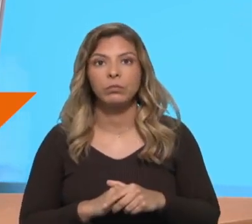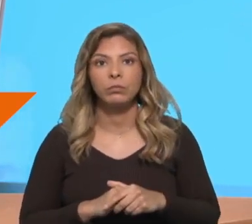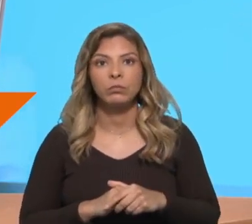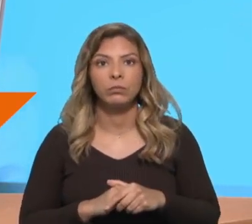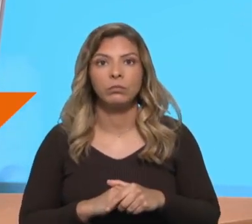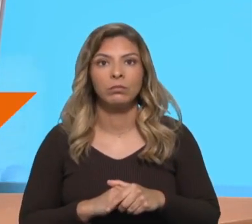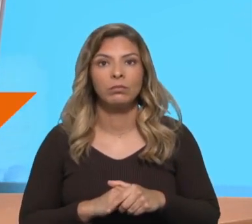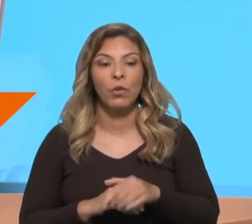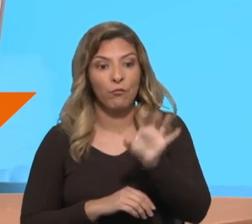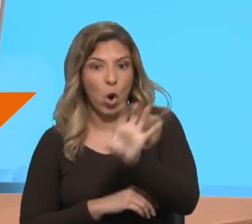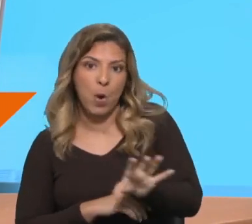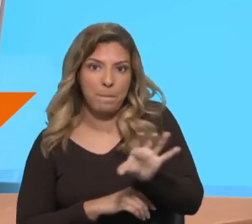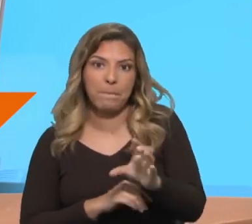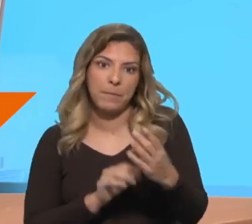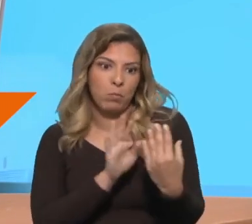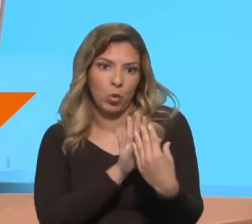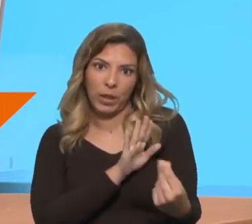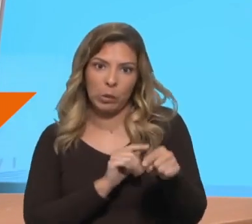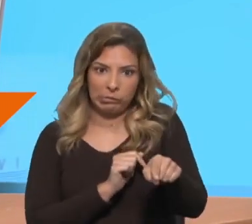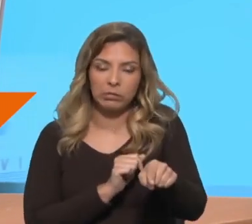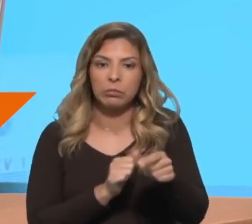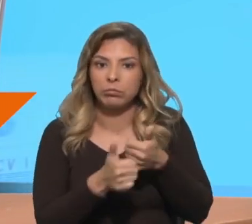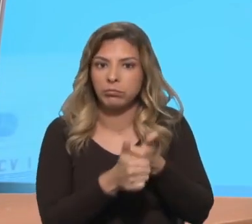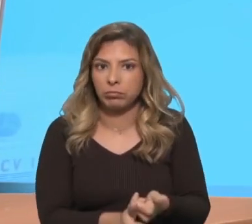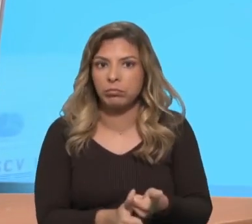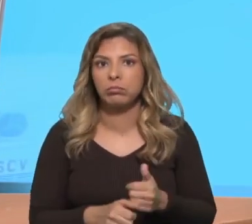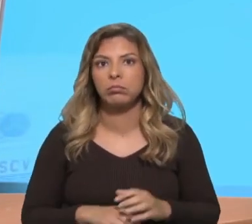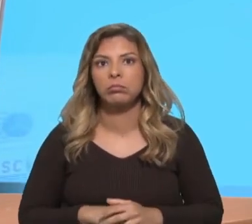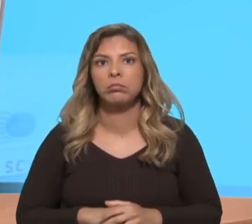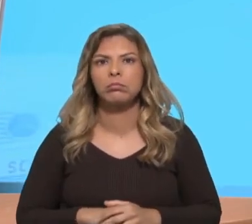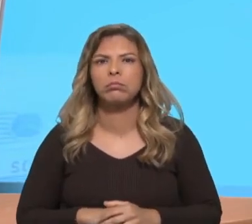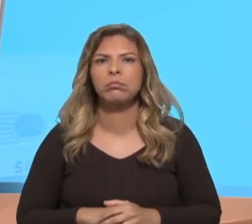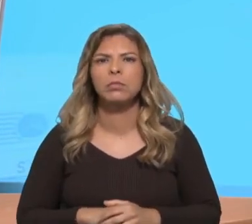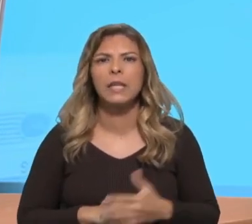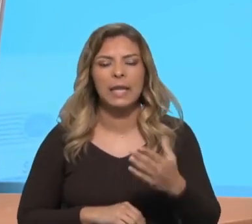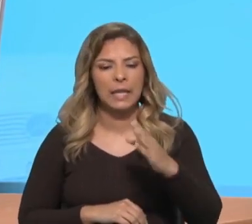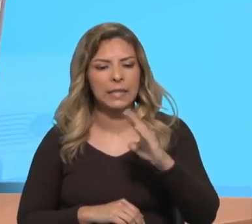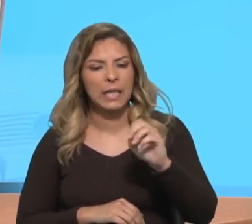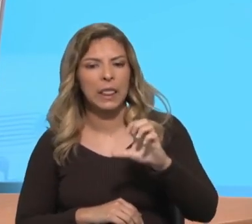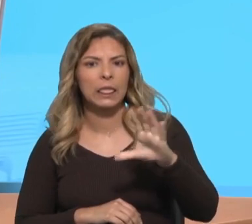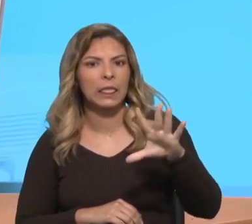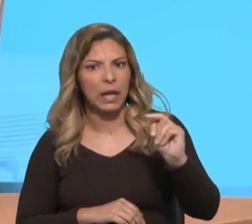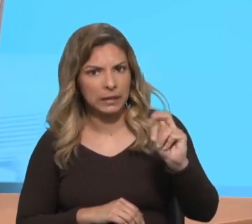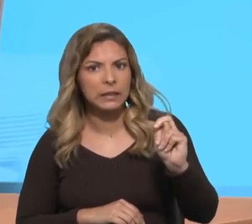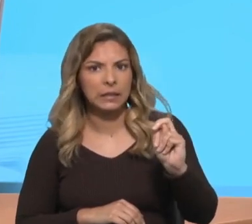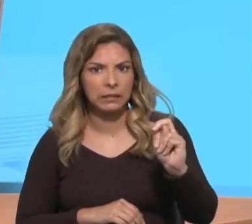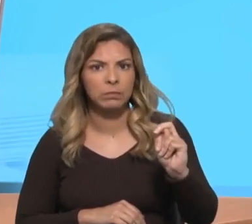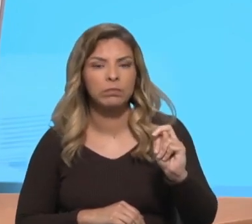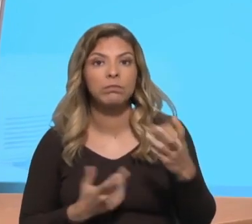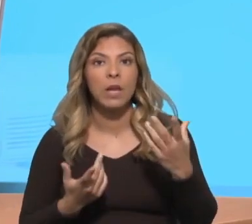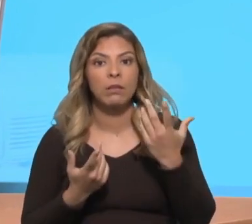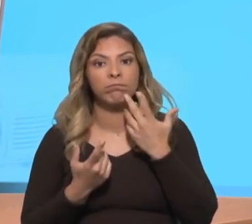nesta modalidade, sobretudo, remete-nos para o século XIII. Portanto, a instituição do